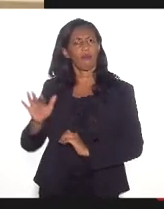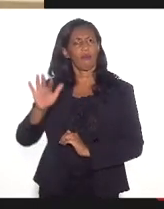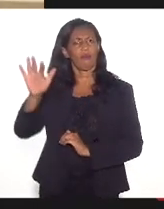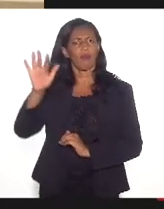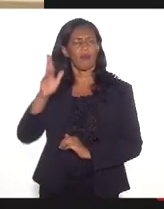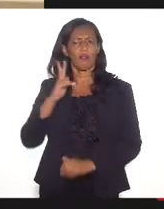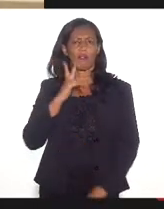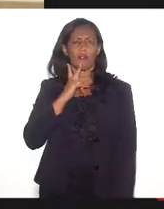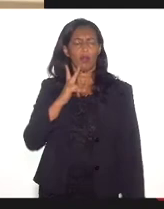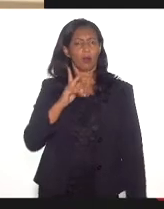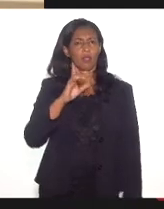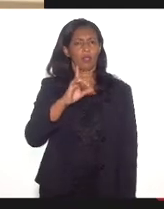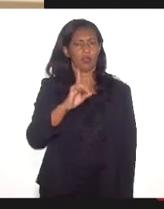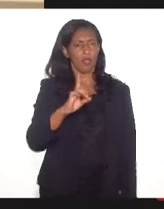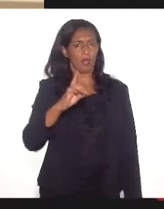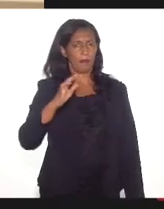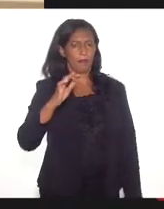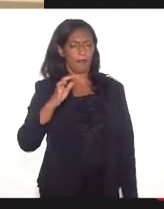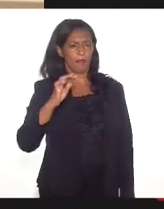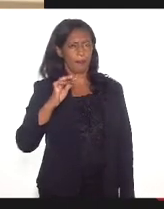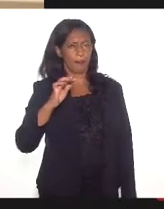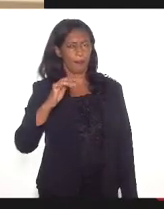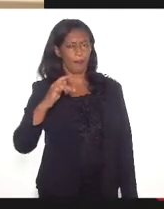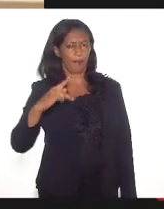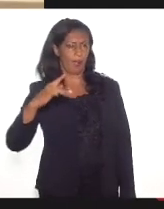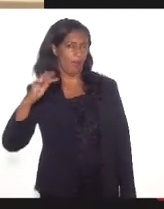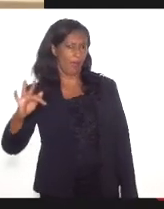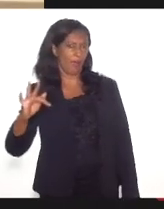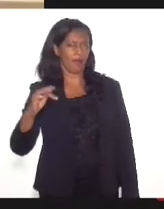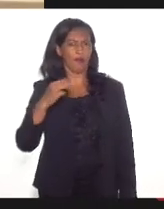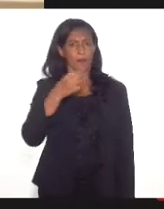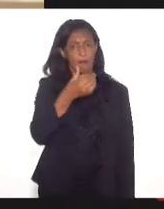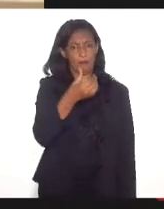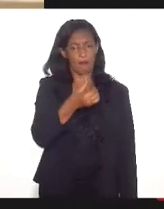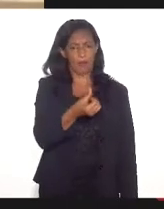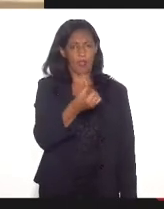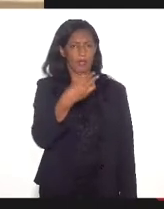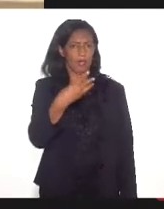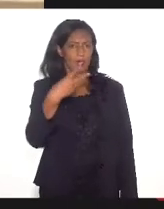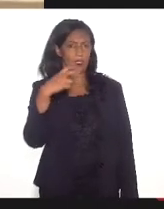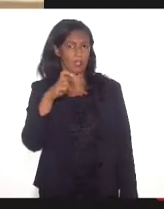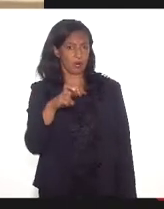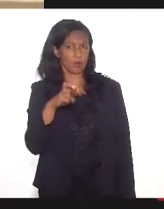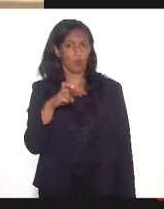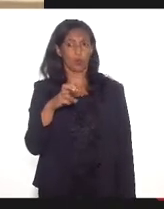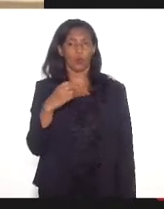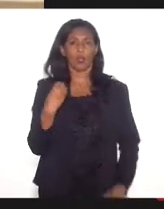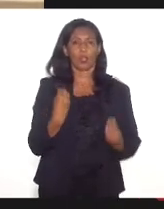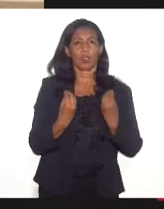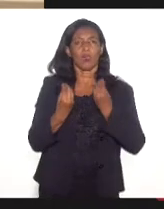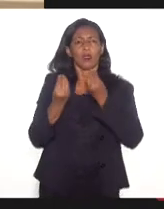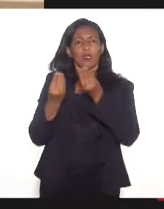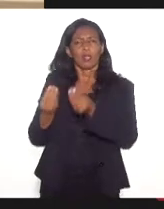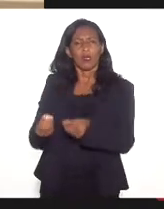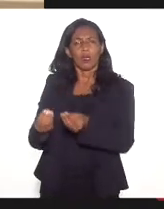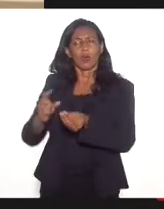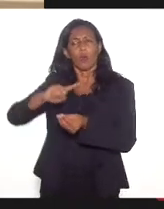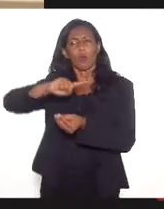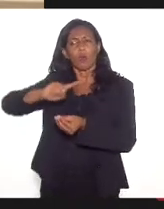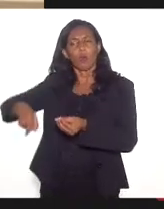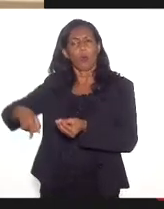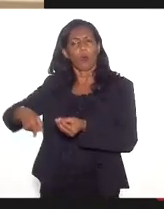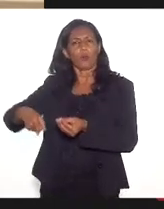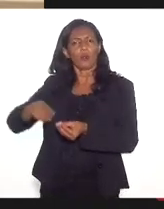ADPF 635 que garantiu ali as restrições em termos de operações policiais